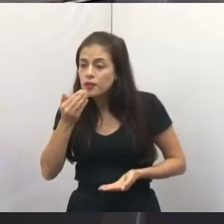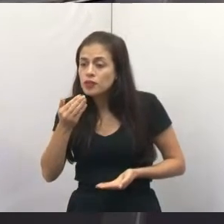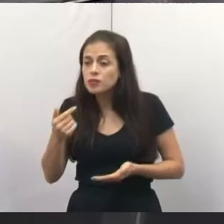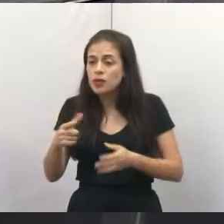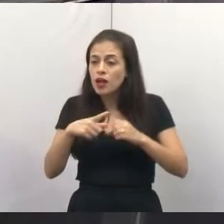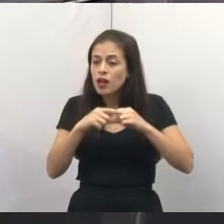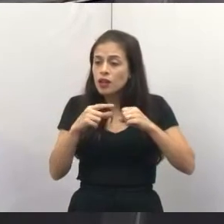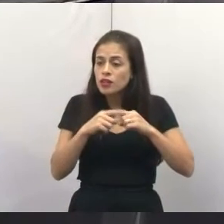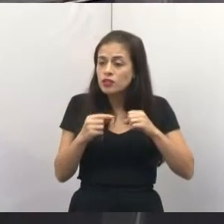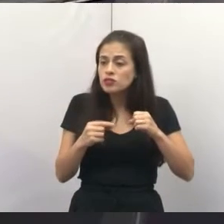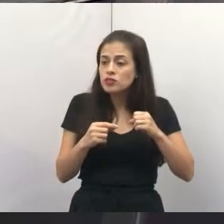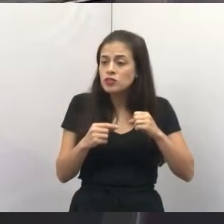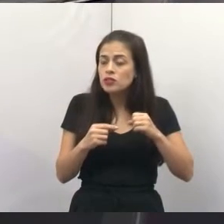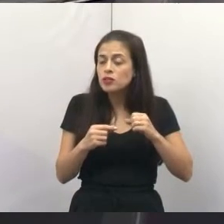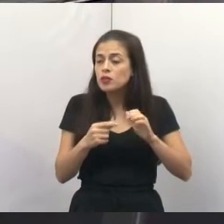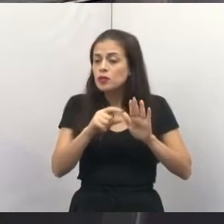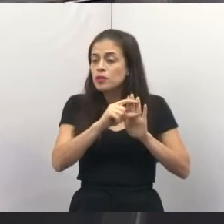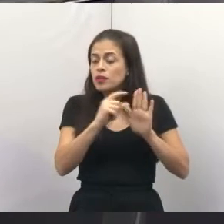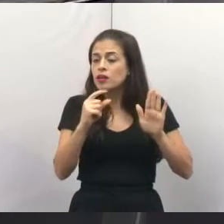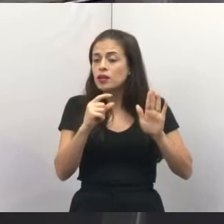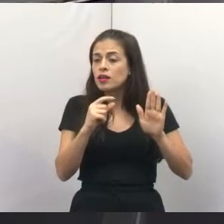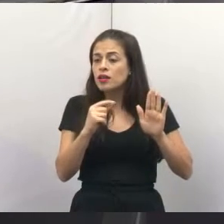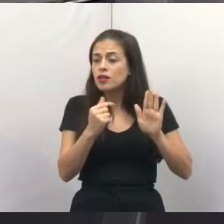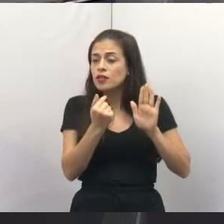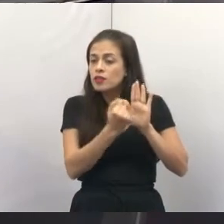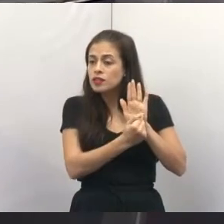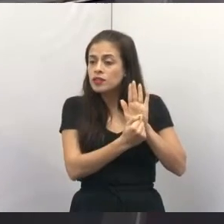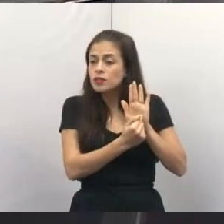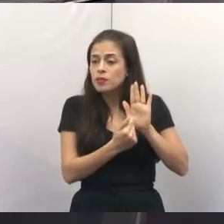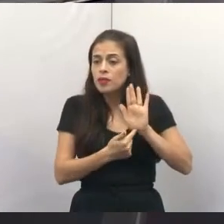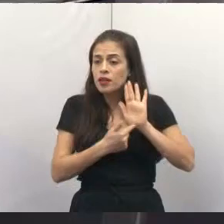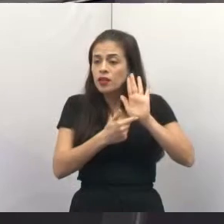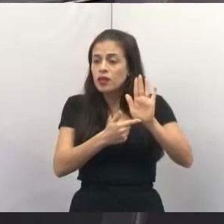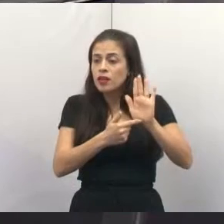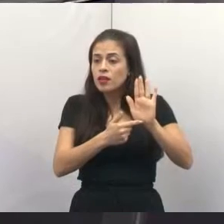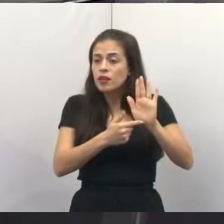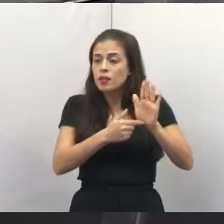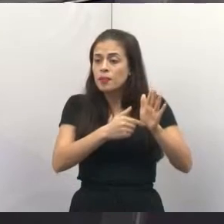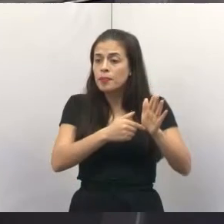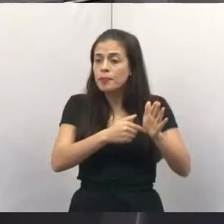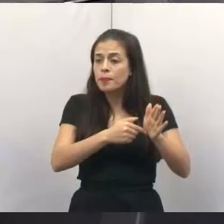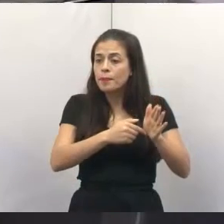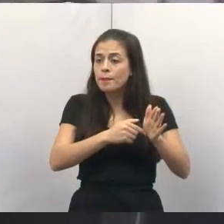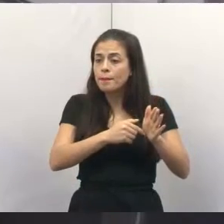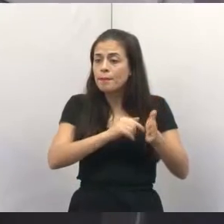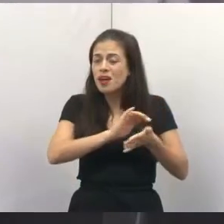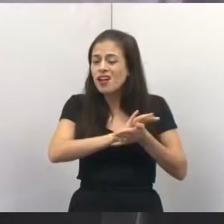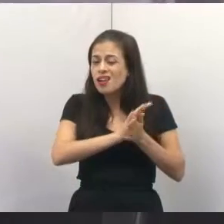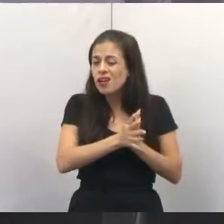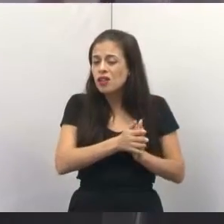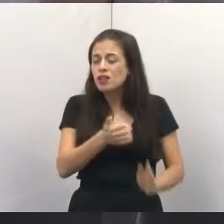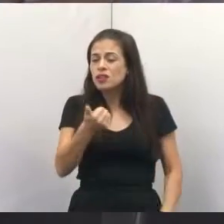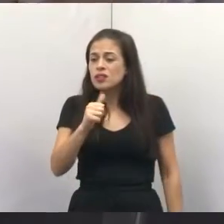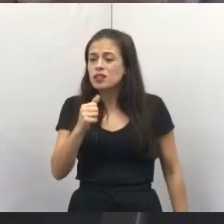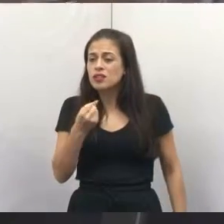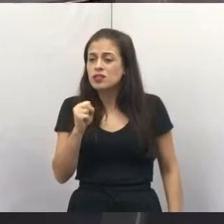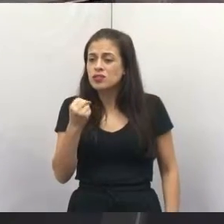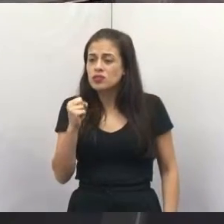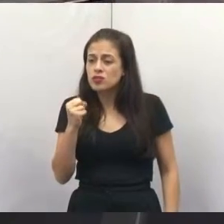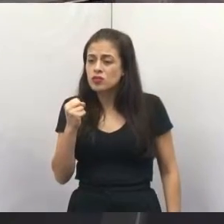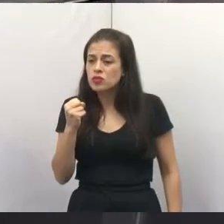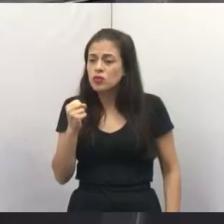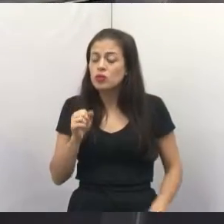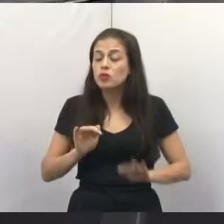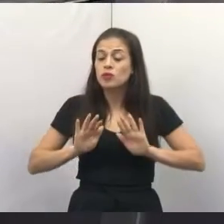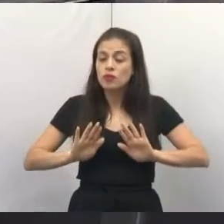artigo, parágrafo, inciso, item e a linha. Então, o destaque é para a supressão do artigo 118, mantendo o 48,